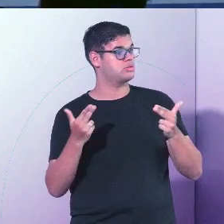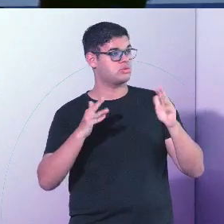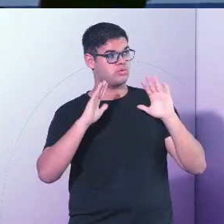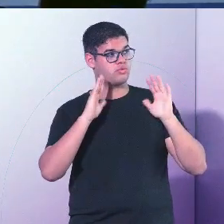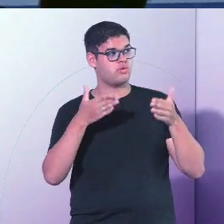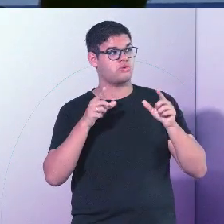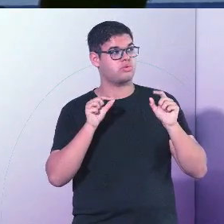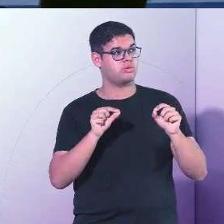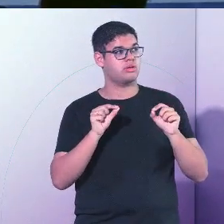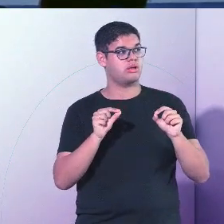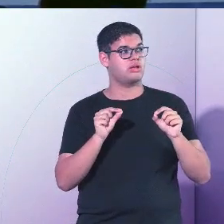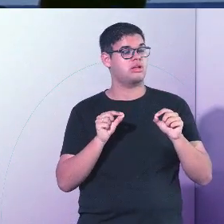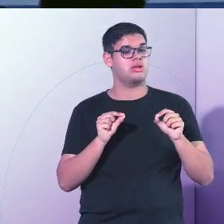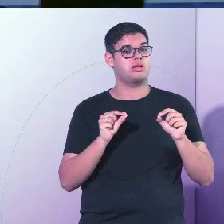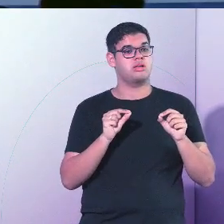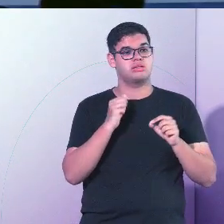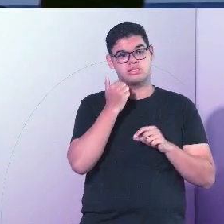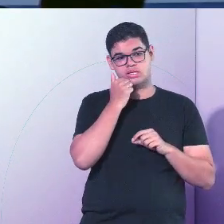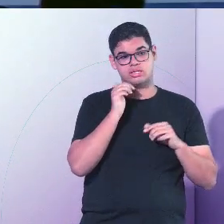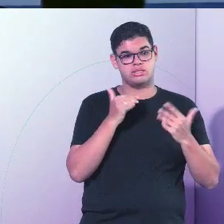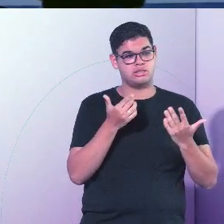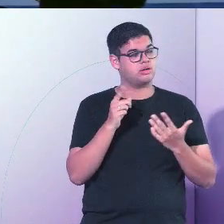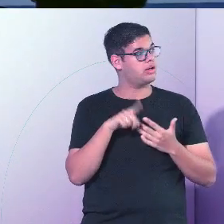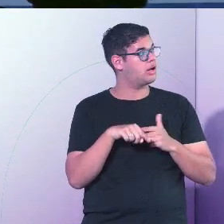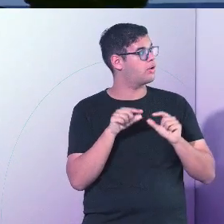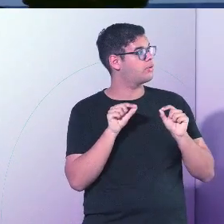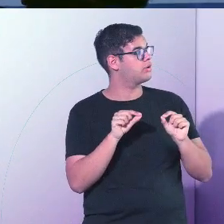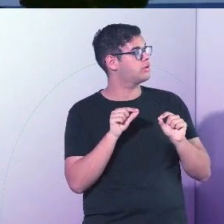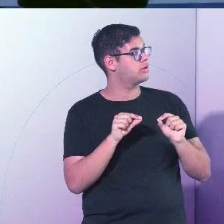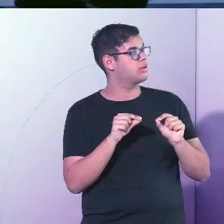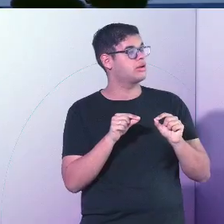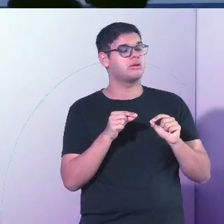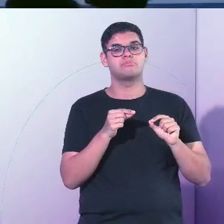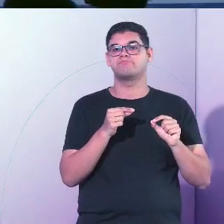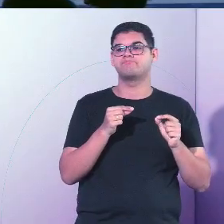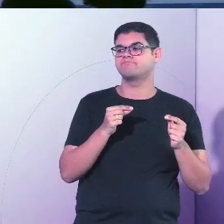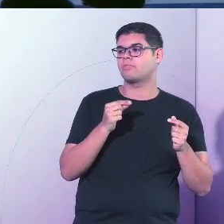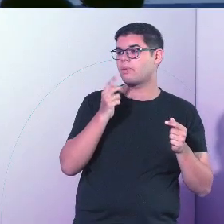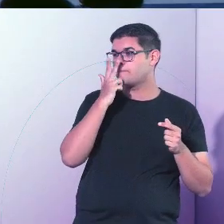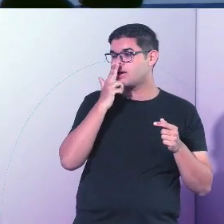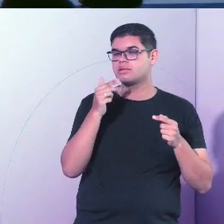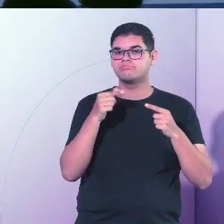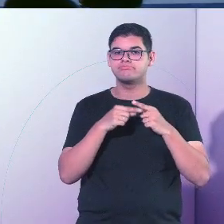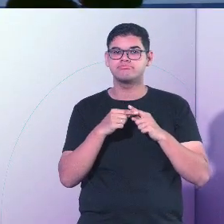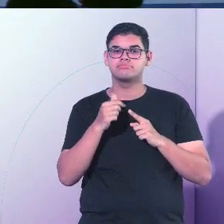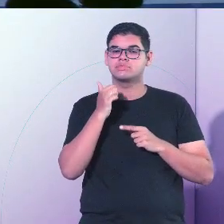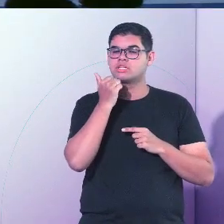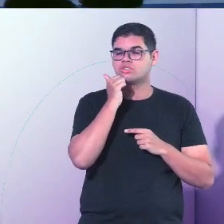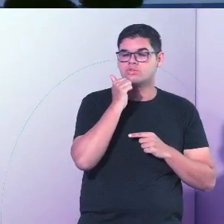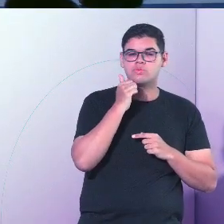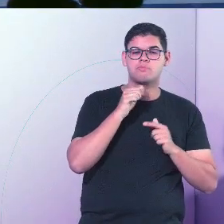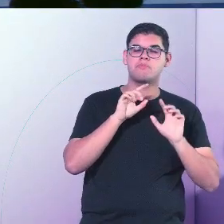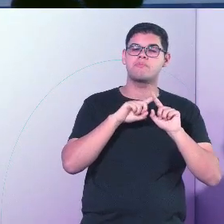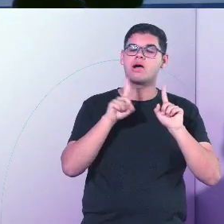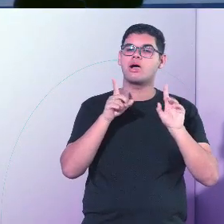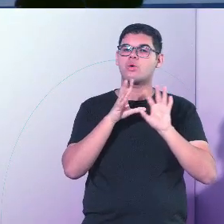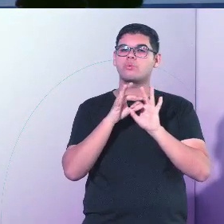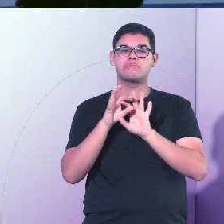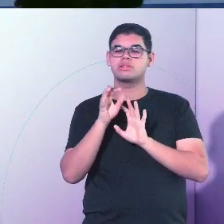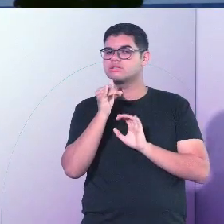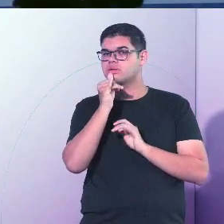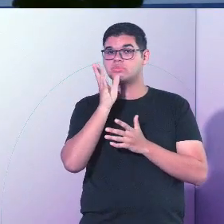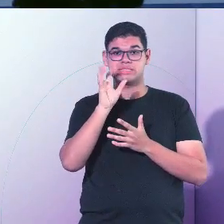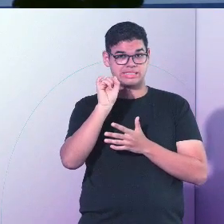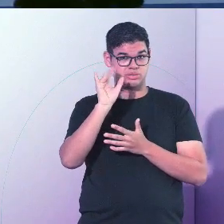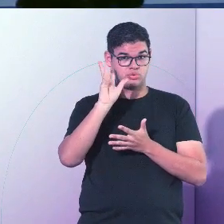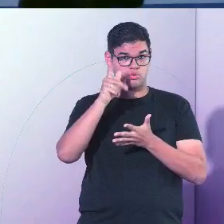envolve a ATS. Então, esse aí, assim, é meio científico, científico no sentido de que, para eu tomar uma decisão baseada